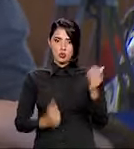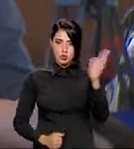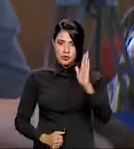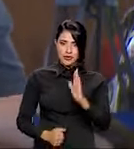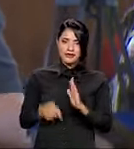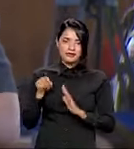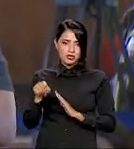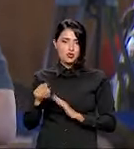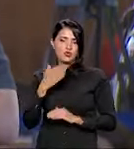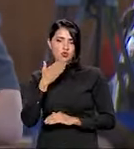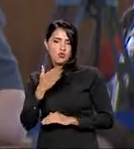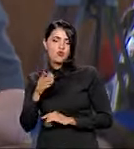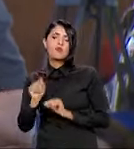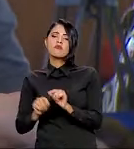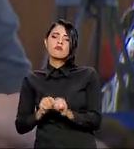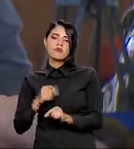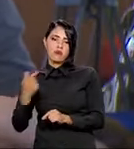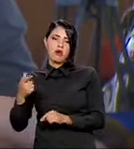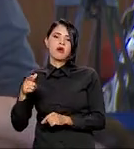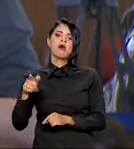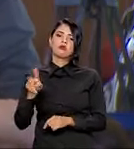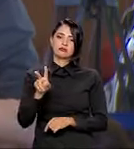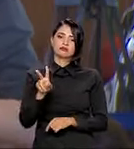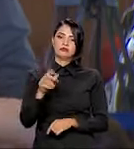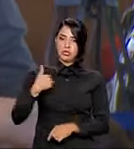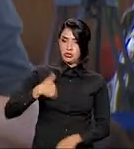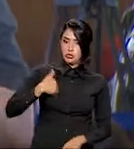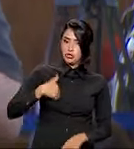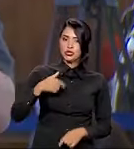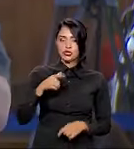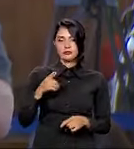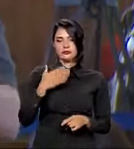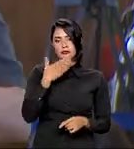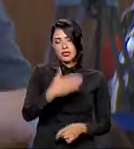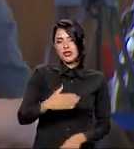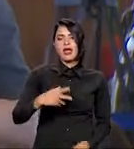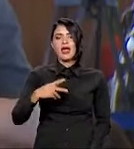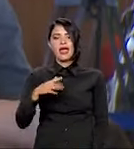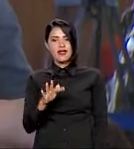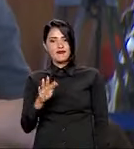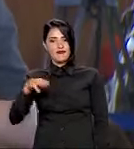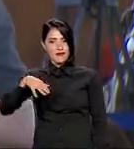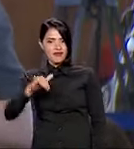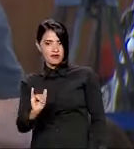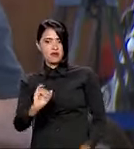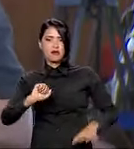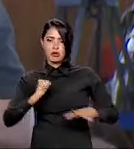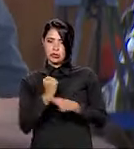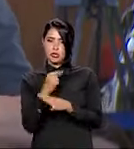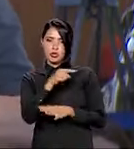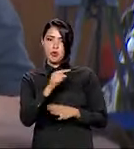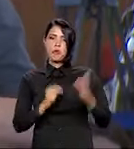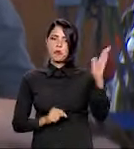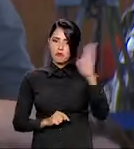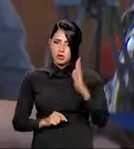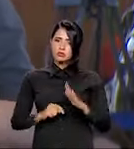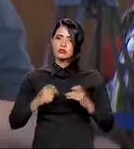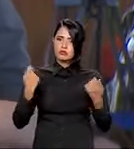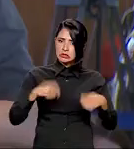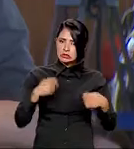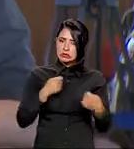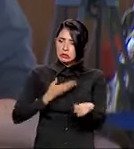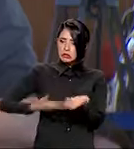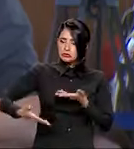brasileiro para a Argentina perante o FMI e as garantias que o Brasil precisa para o